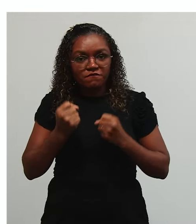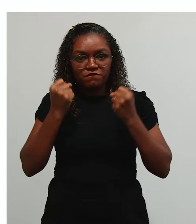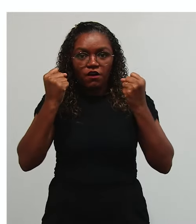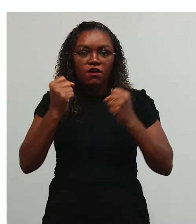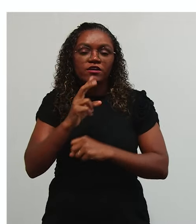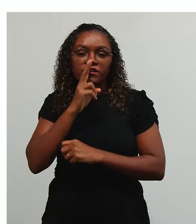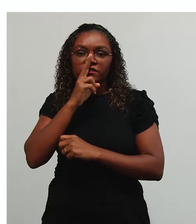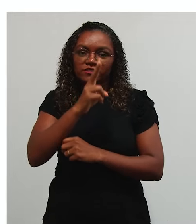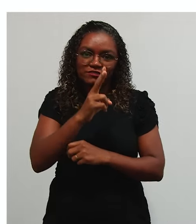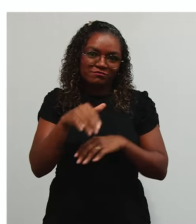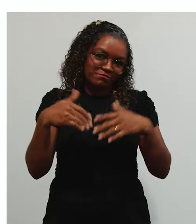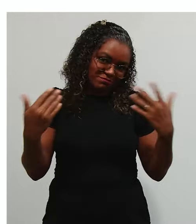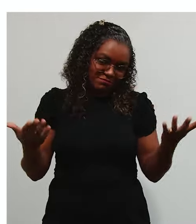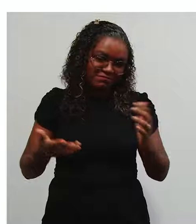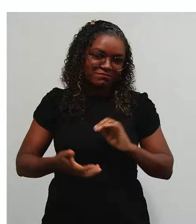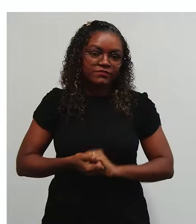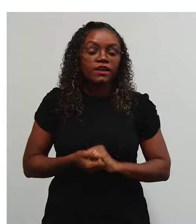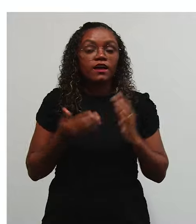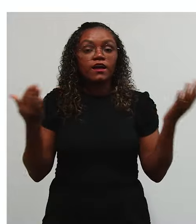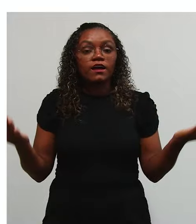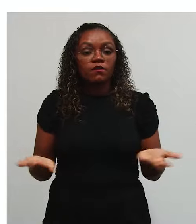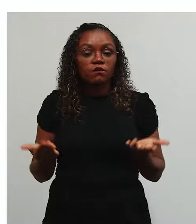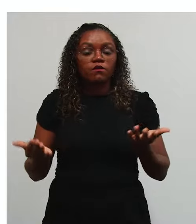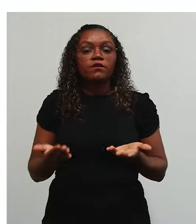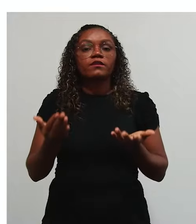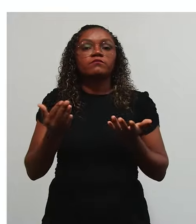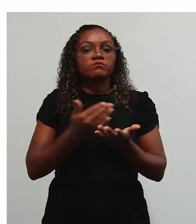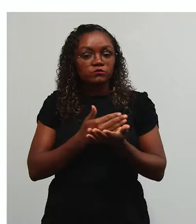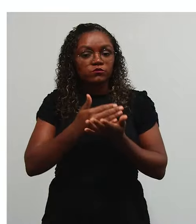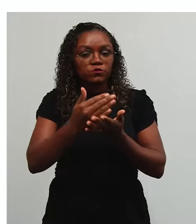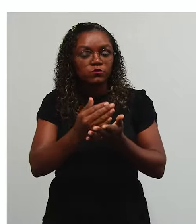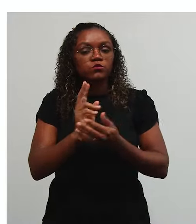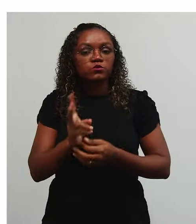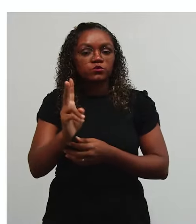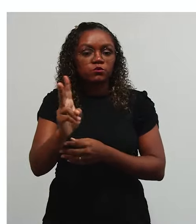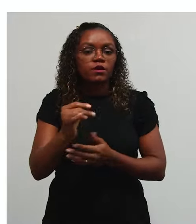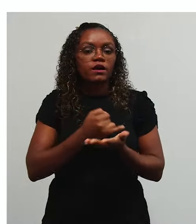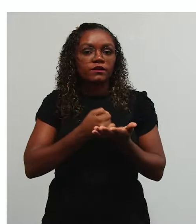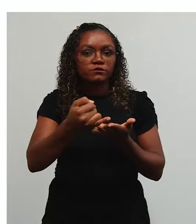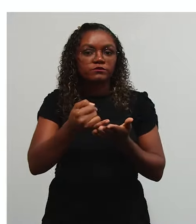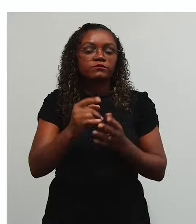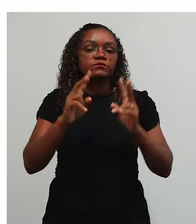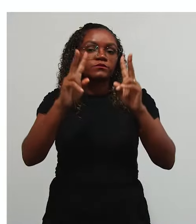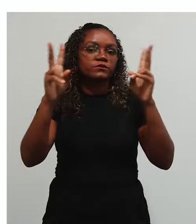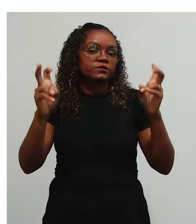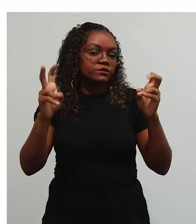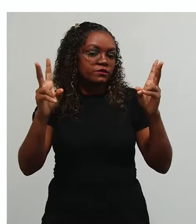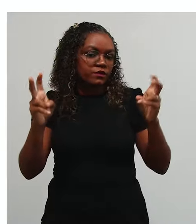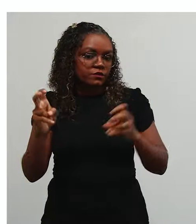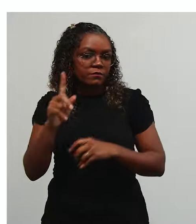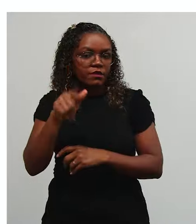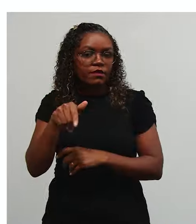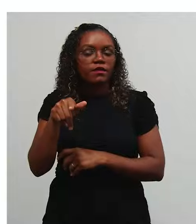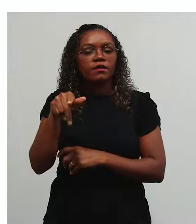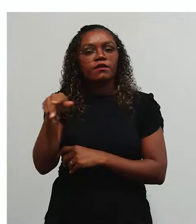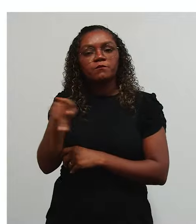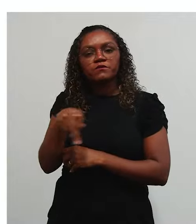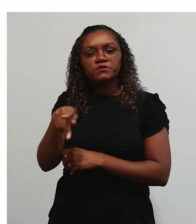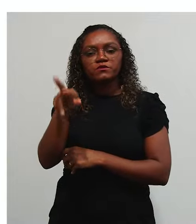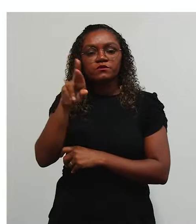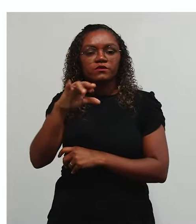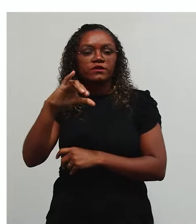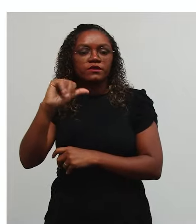né E aí continuando aqui no slide eu já até coloquei a introdução desse Professor o Ricardo